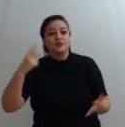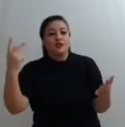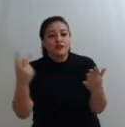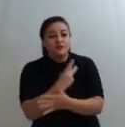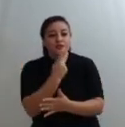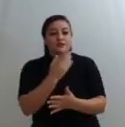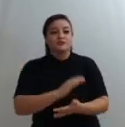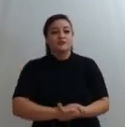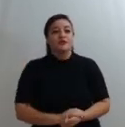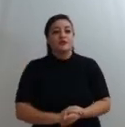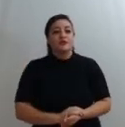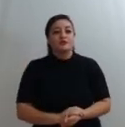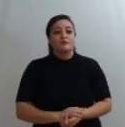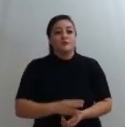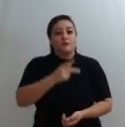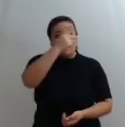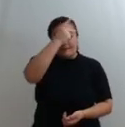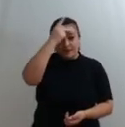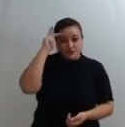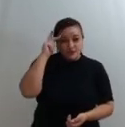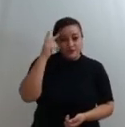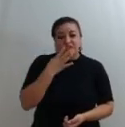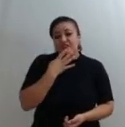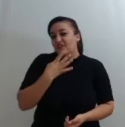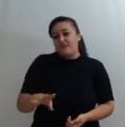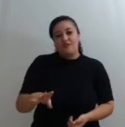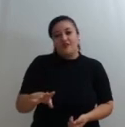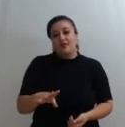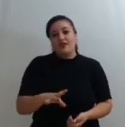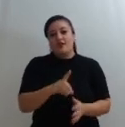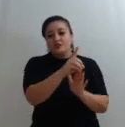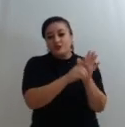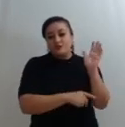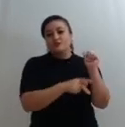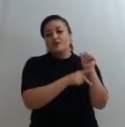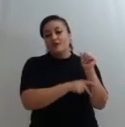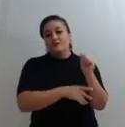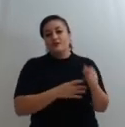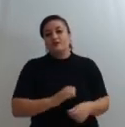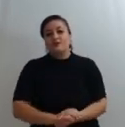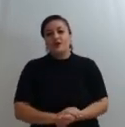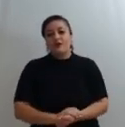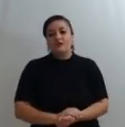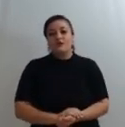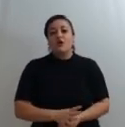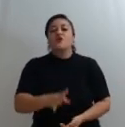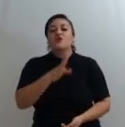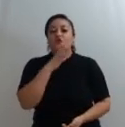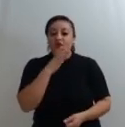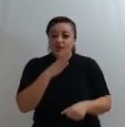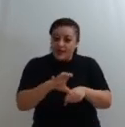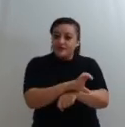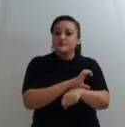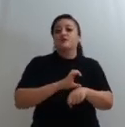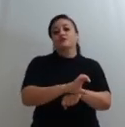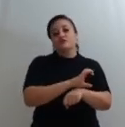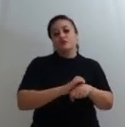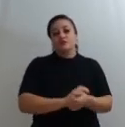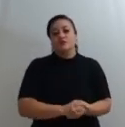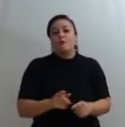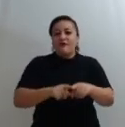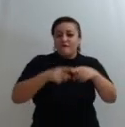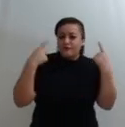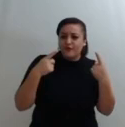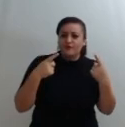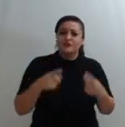feita por alguém que manobre o direito penal, o processo penal, que conheça o mínimo de constitucional. Isso é uma afronta ao direito, é uma afronta